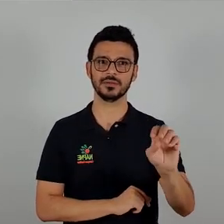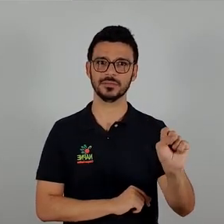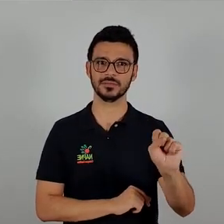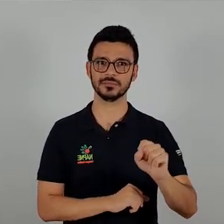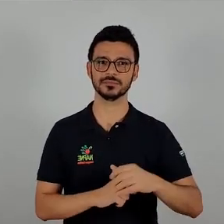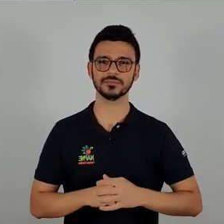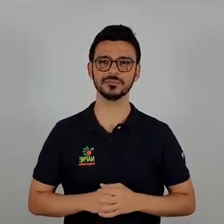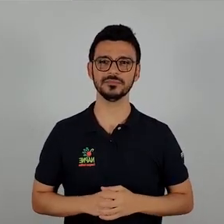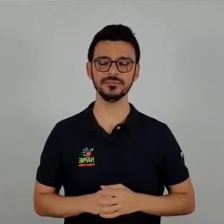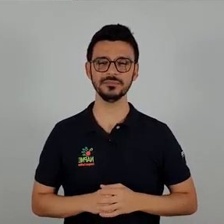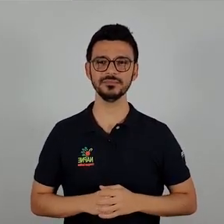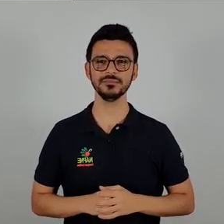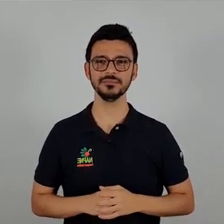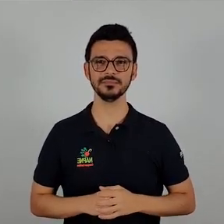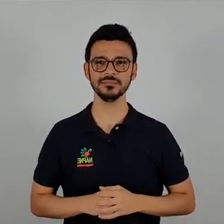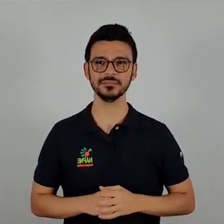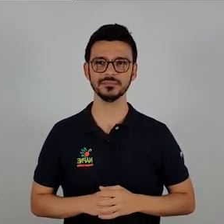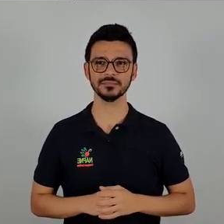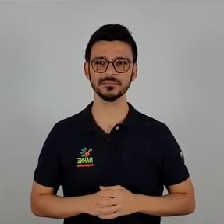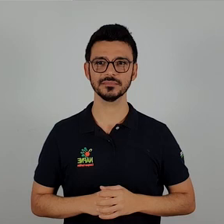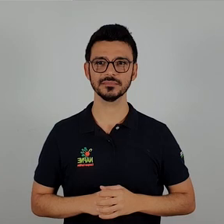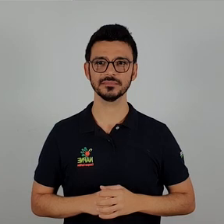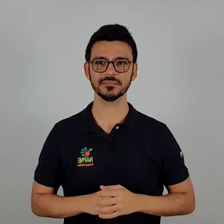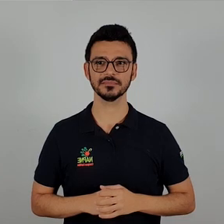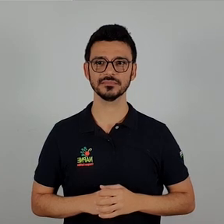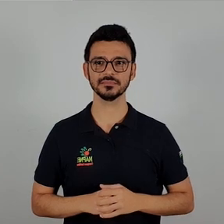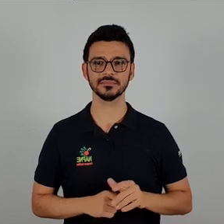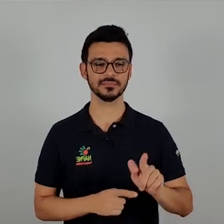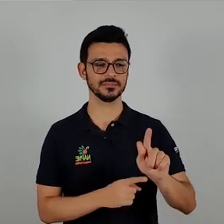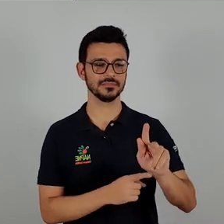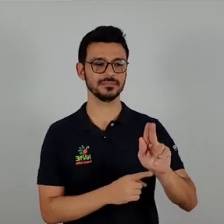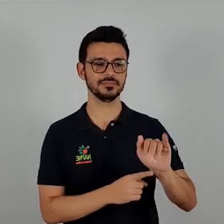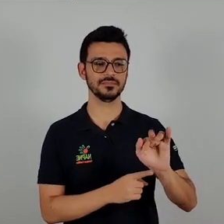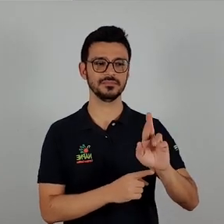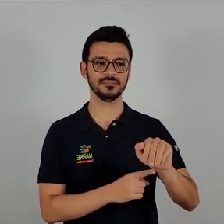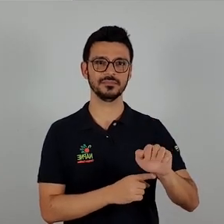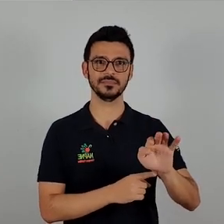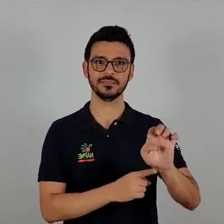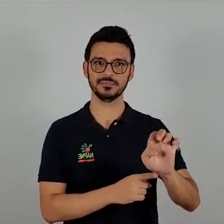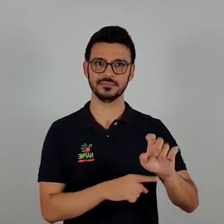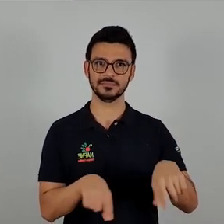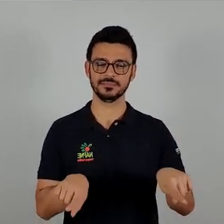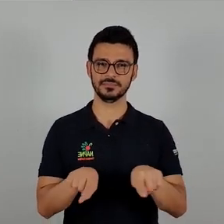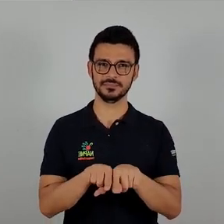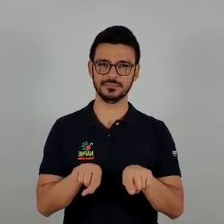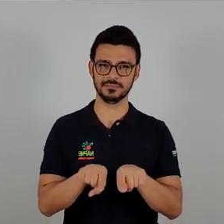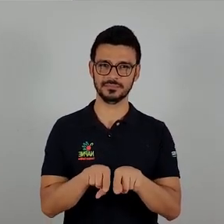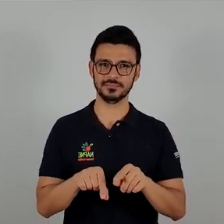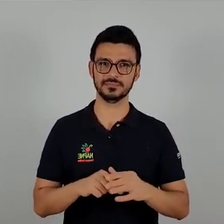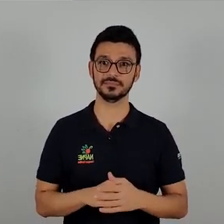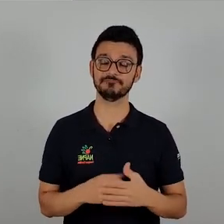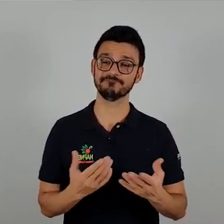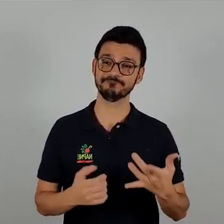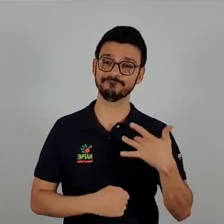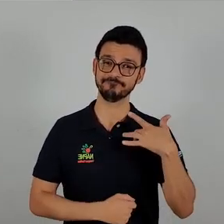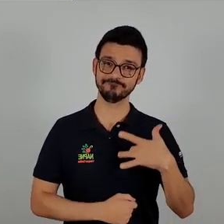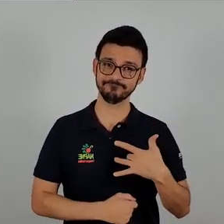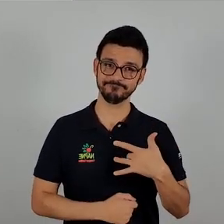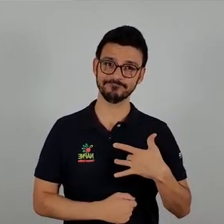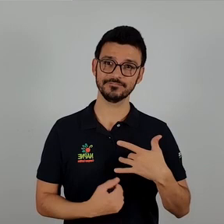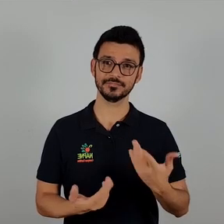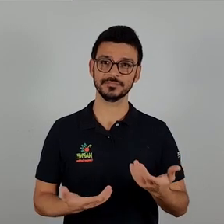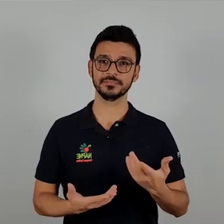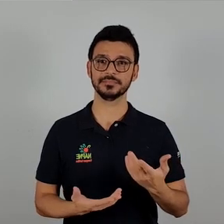gente tivesse entre conhecedores, ficaria muito mais mágico ainda. Mas como leigo, vocês viram que a coisa é muito tranquila, muito